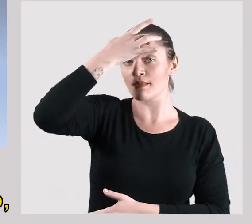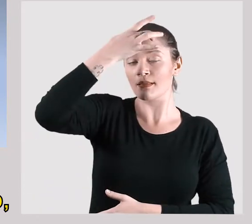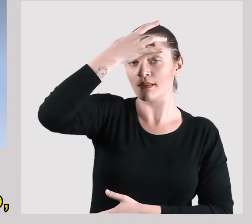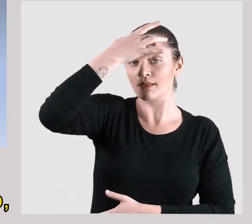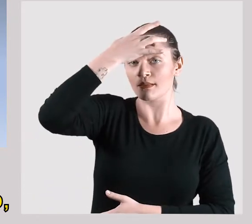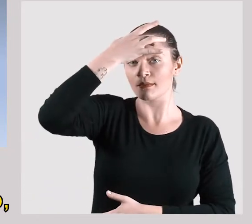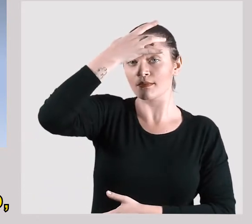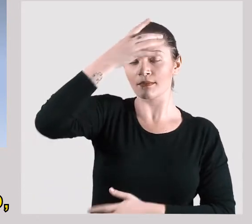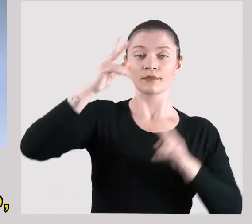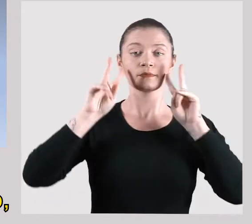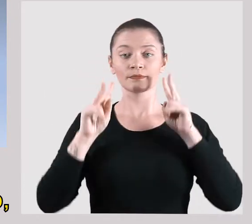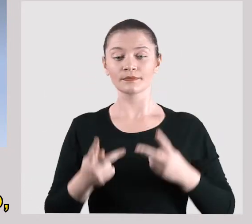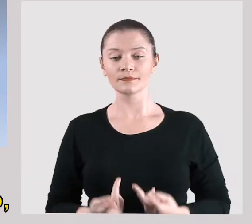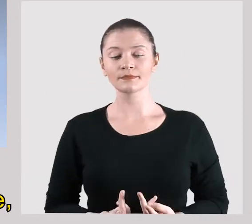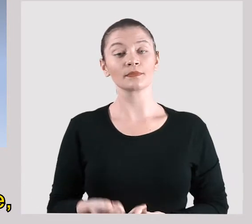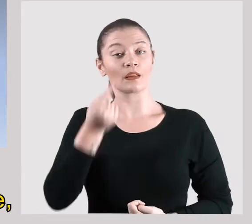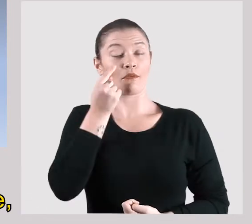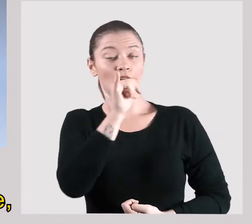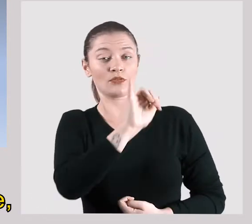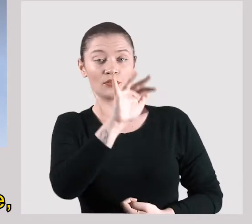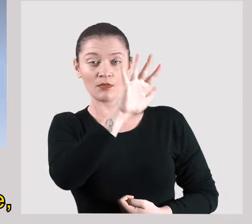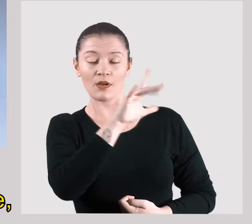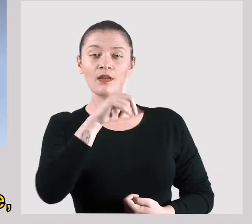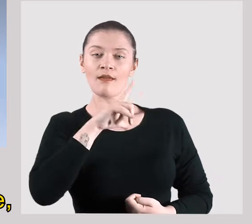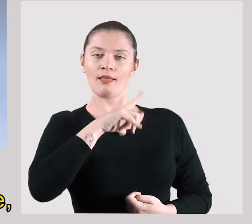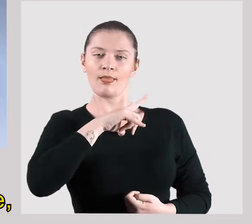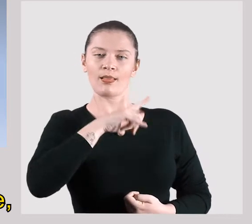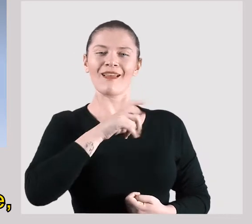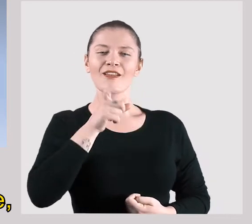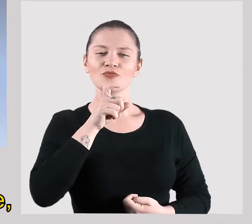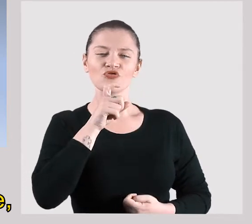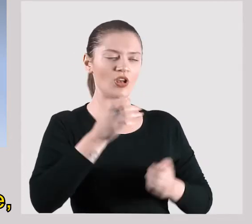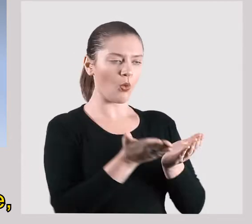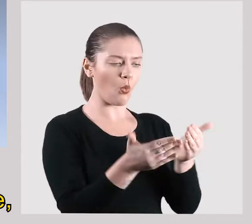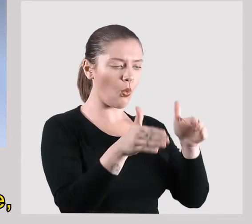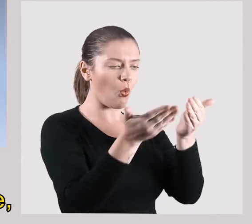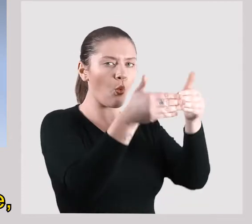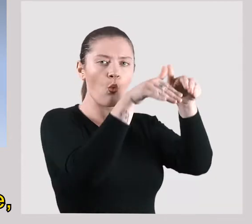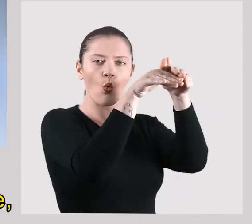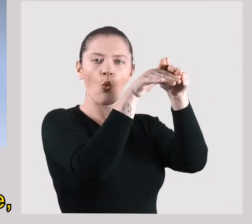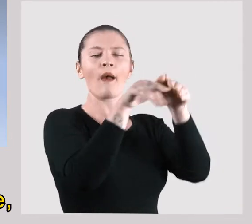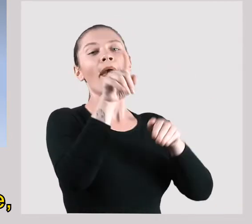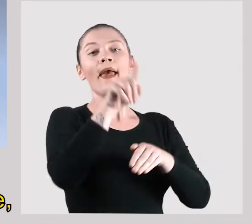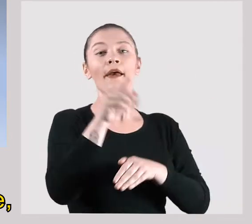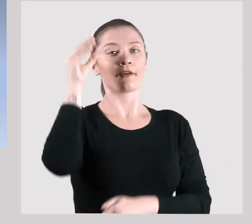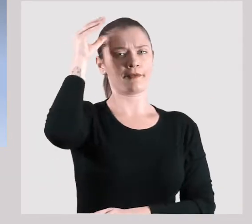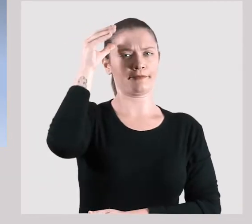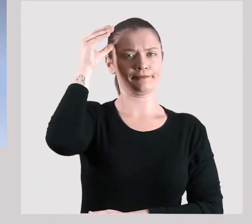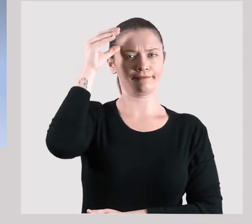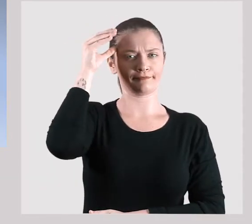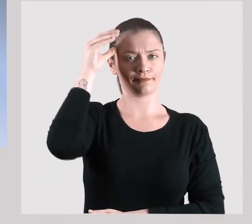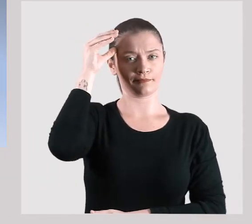bem o topo de um iceberg, a ponta do iceberg, seria o que a pessoa tem de consciente.